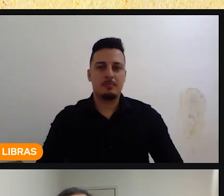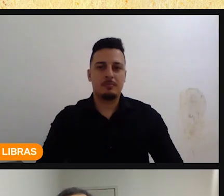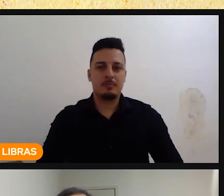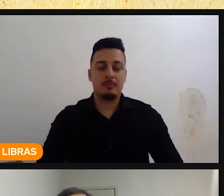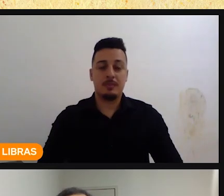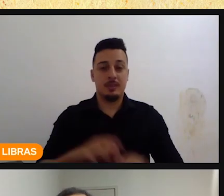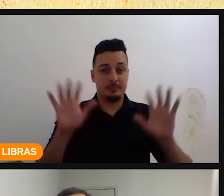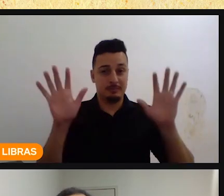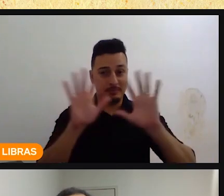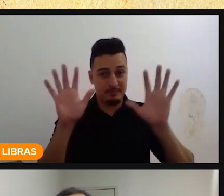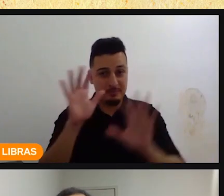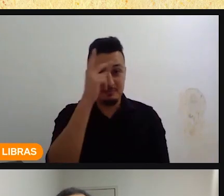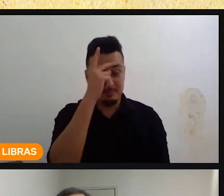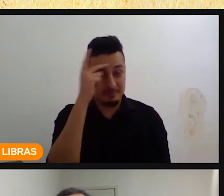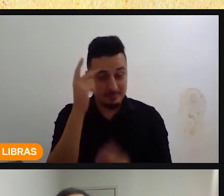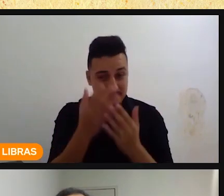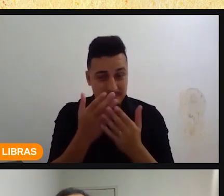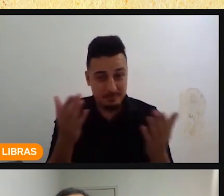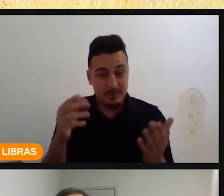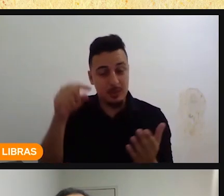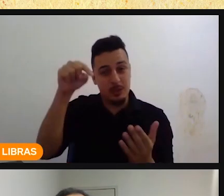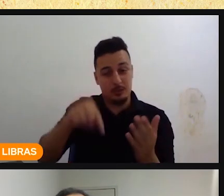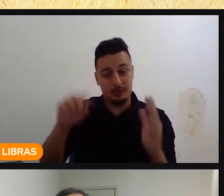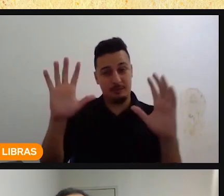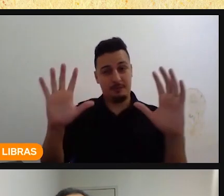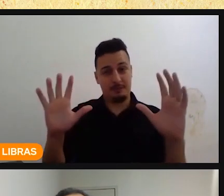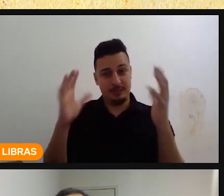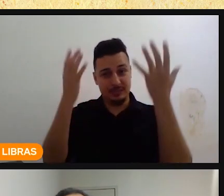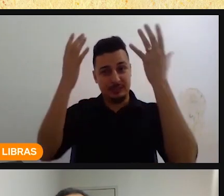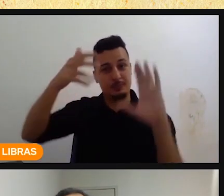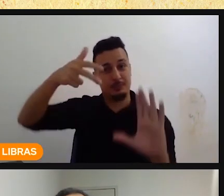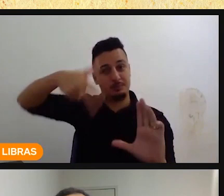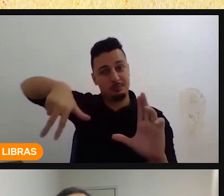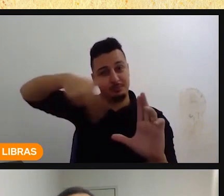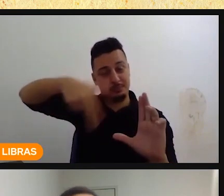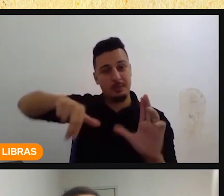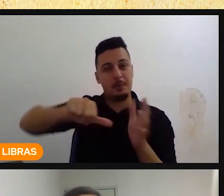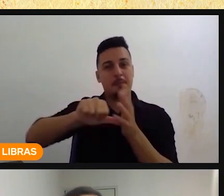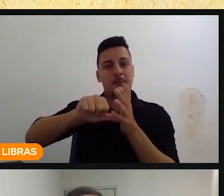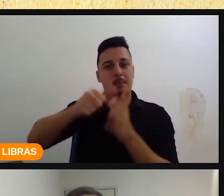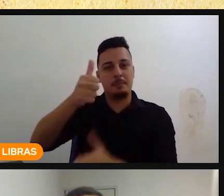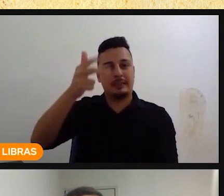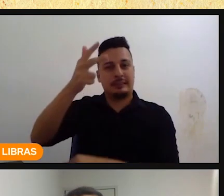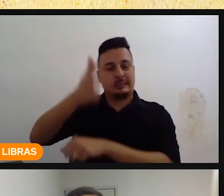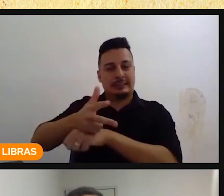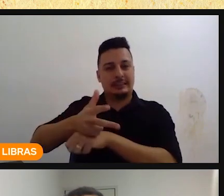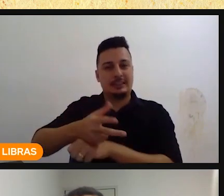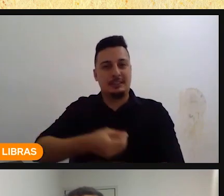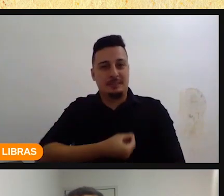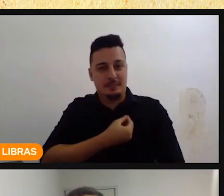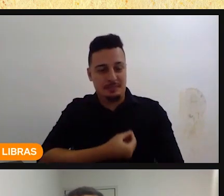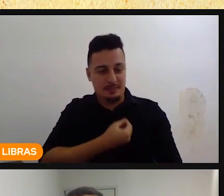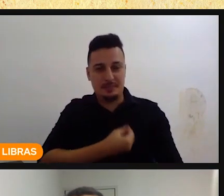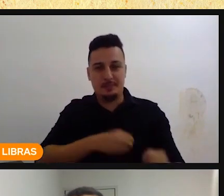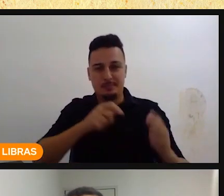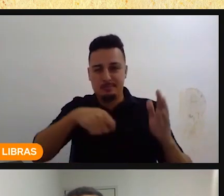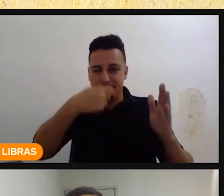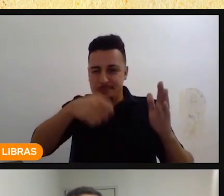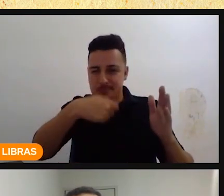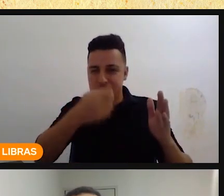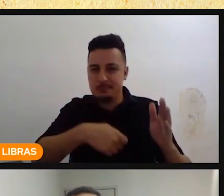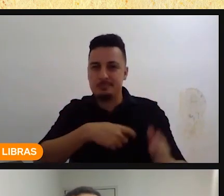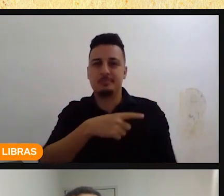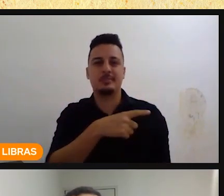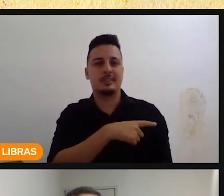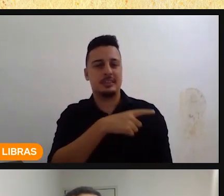Oi, pessoal. Esse é o Festival Animage, primeira edição online do festival, primeira versão digital